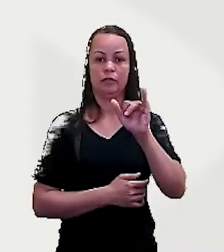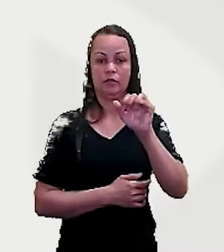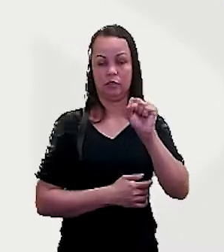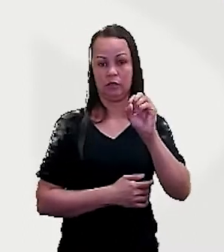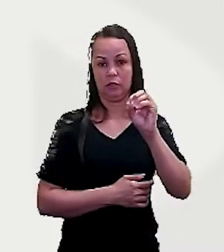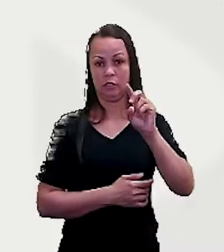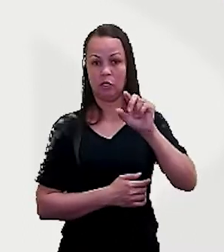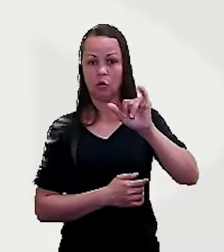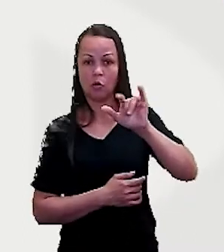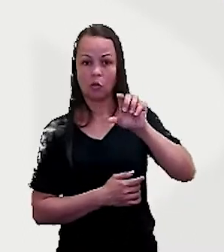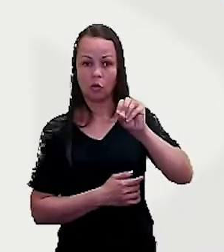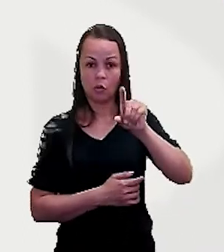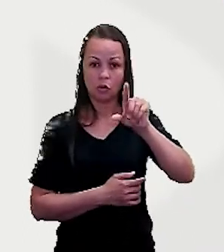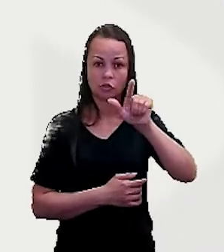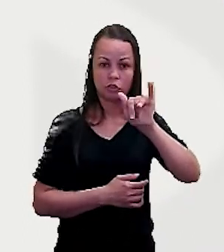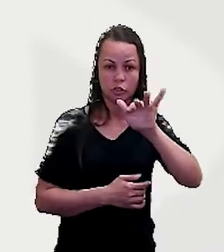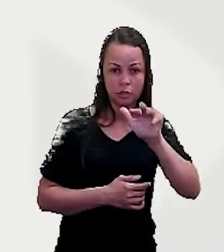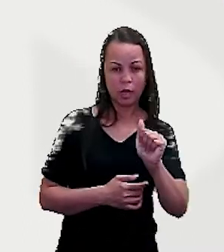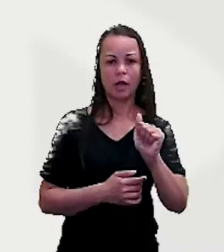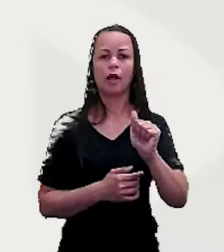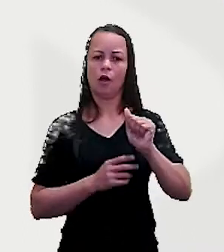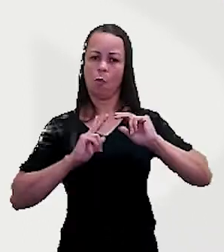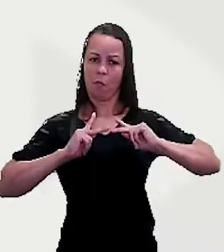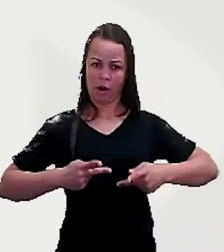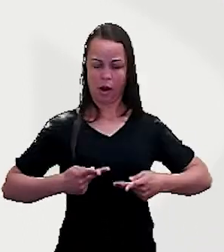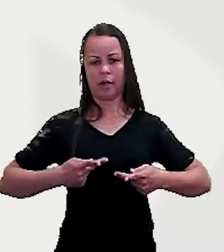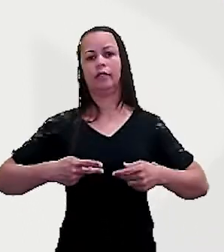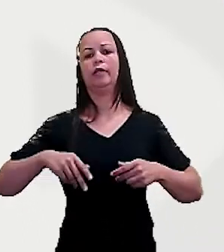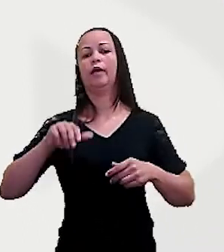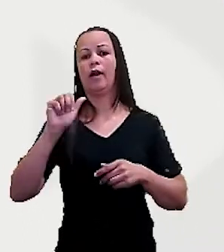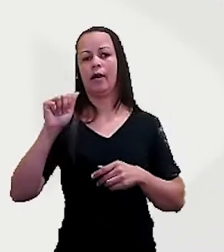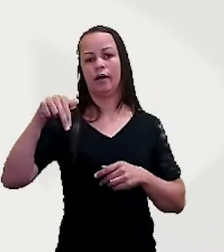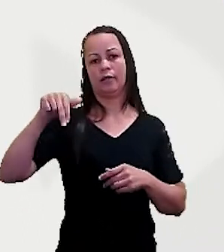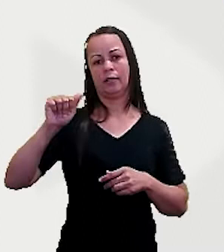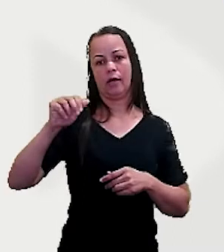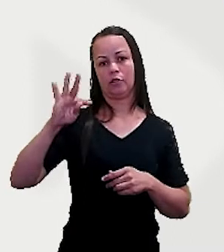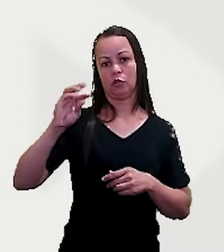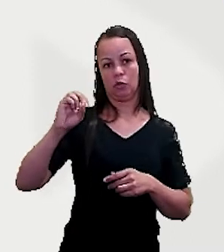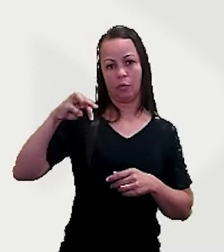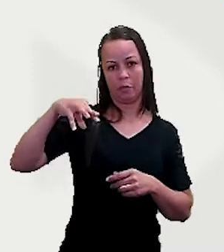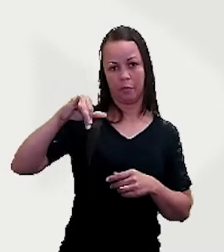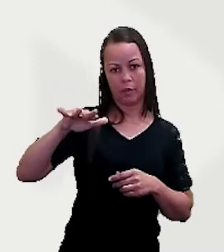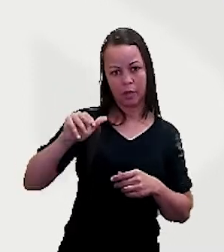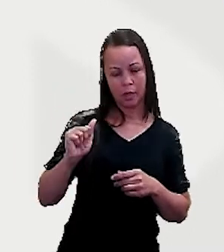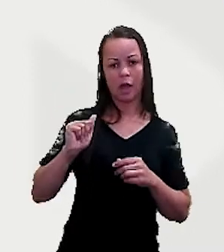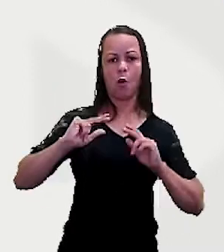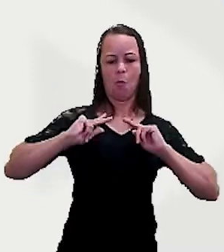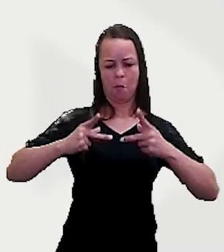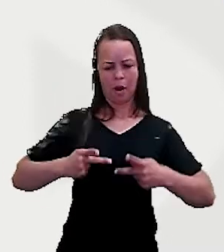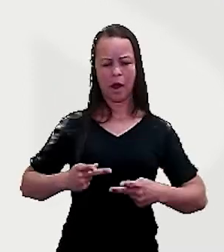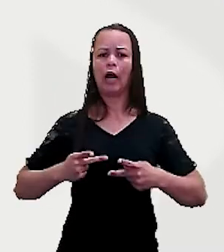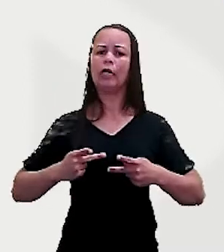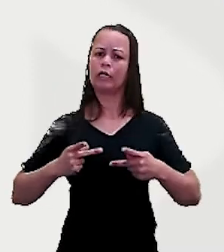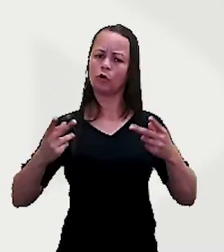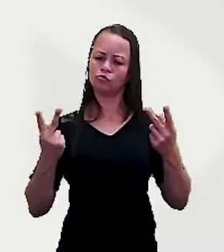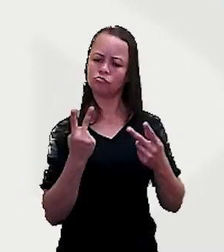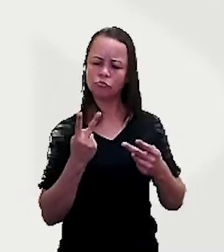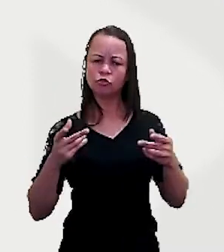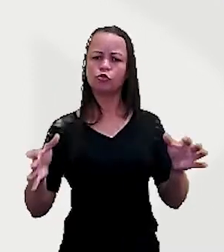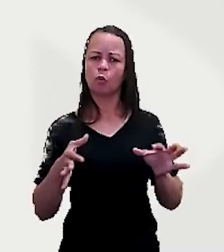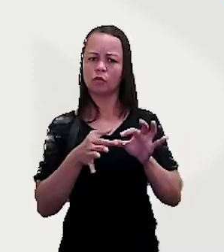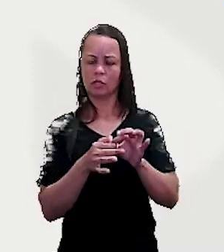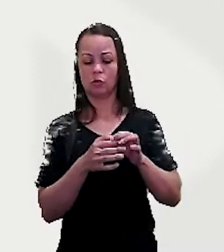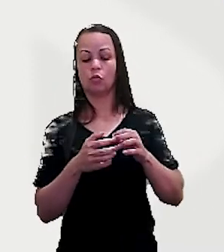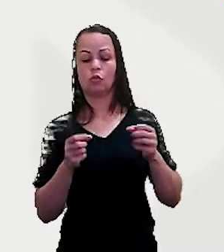essa informação. Isso mesmo que você acabou de ouvir. Pensou em fisiologia humana, pensou em anatomia humana, um assunto muito, mas muito relevante é o sistema